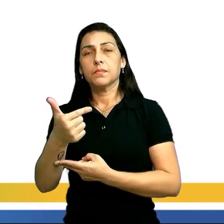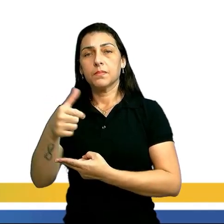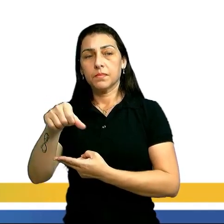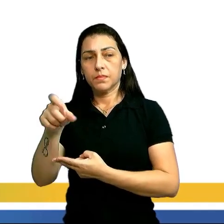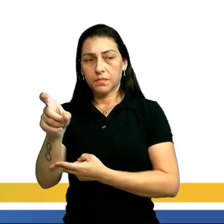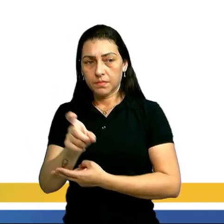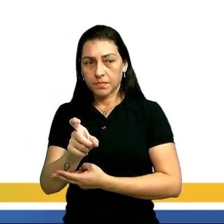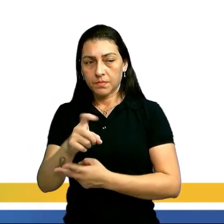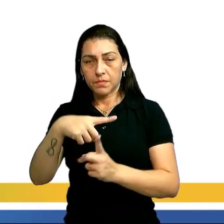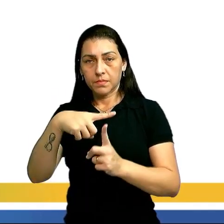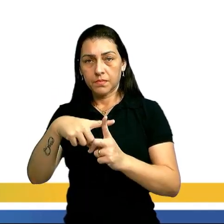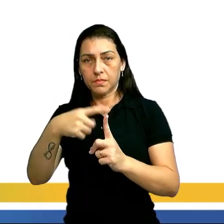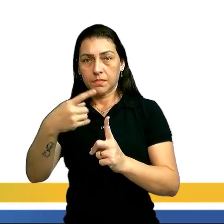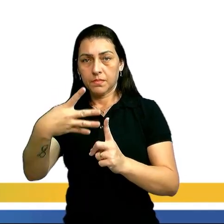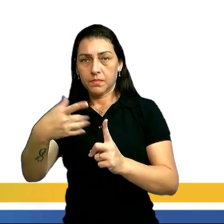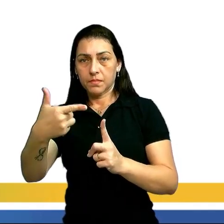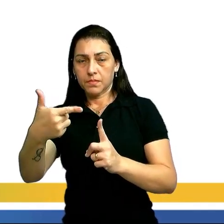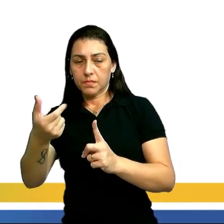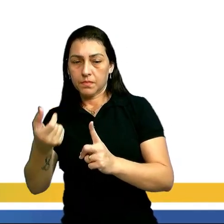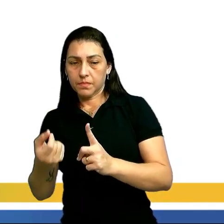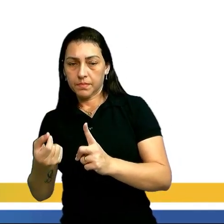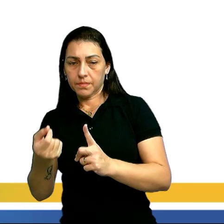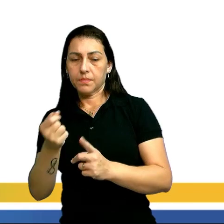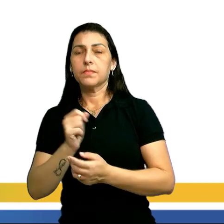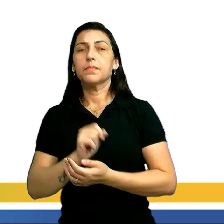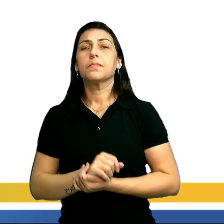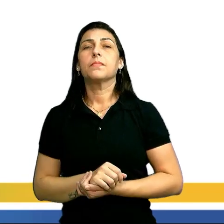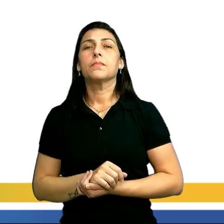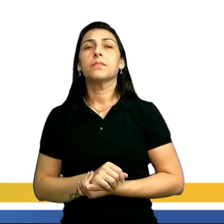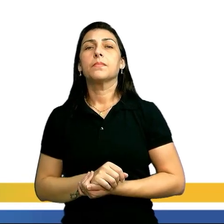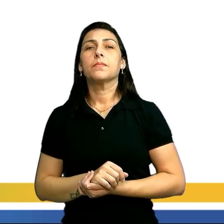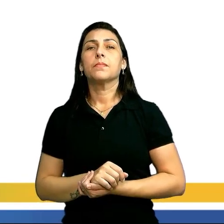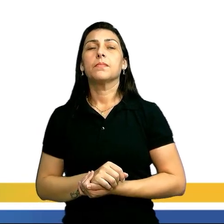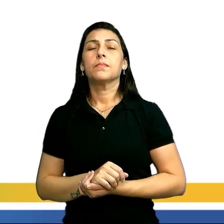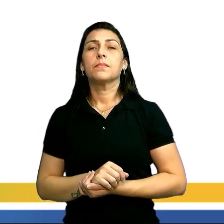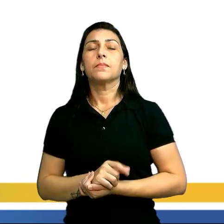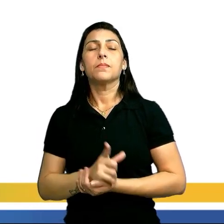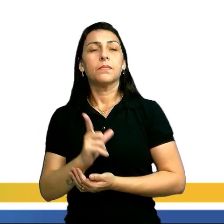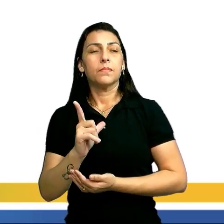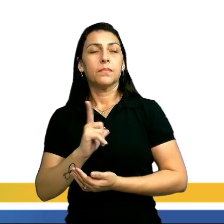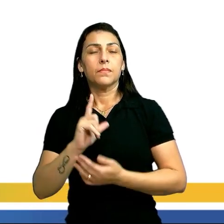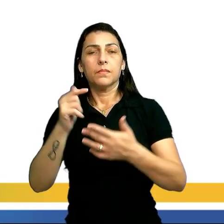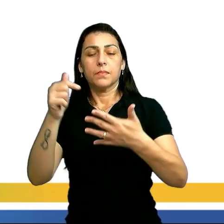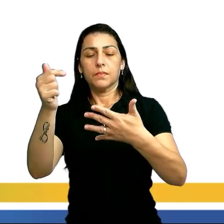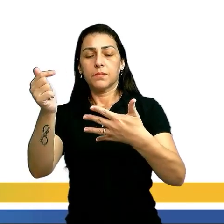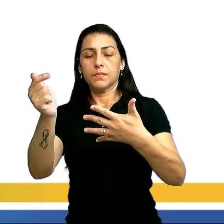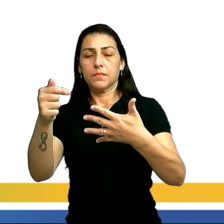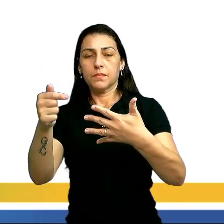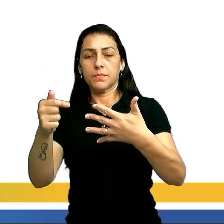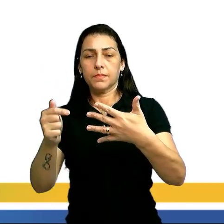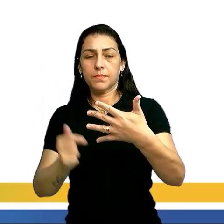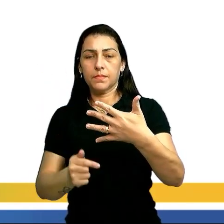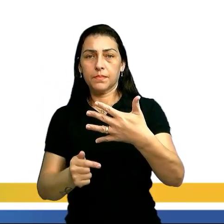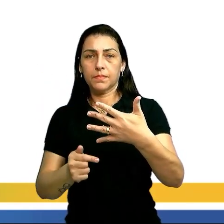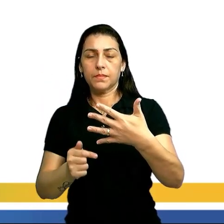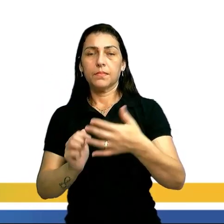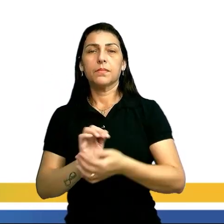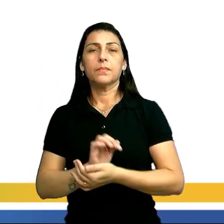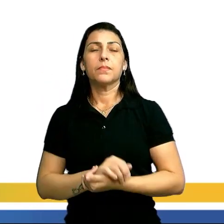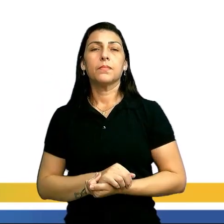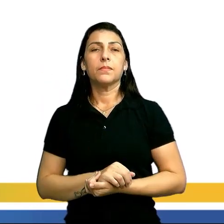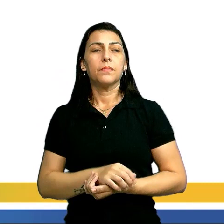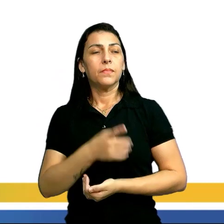menos 29x mais 420. E assim nós temos as outras alternativas,